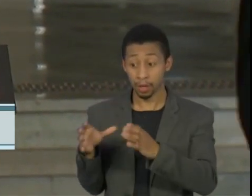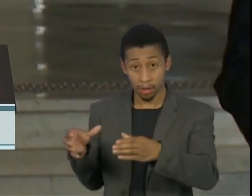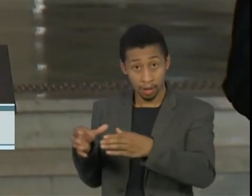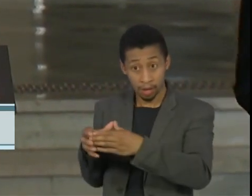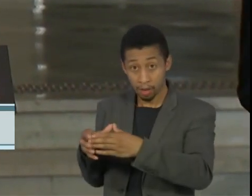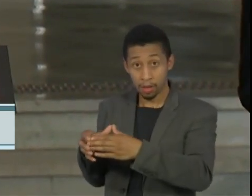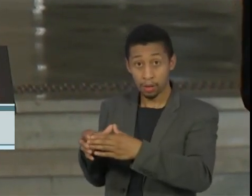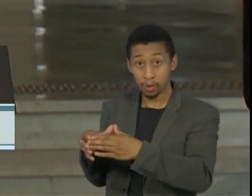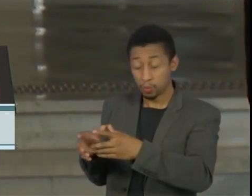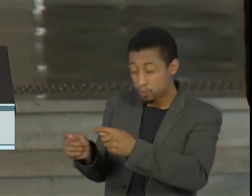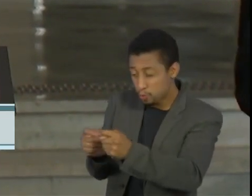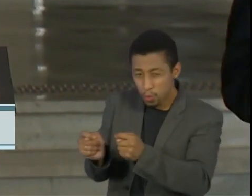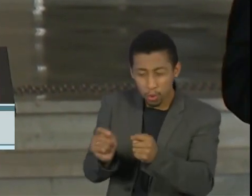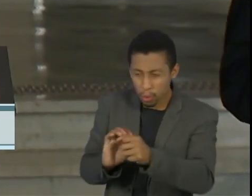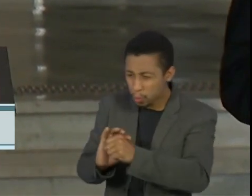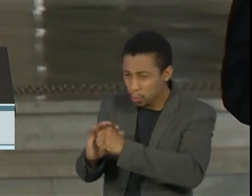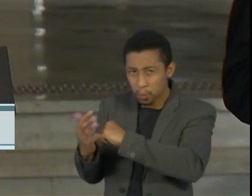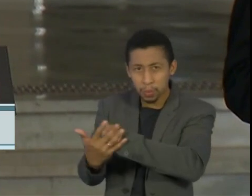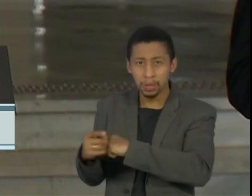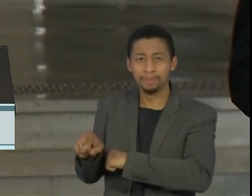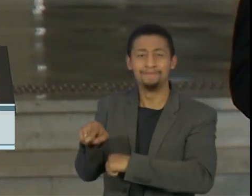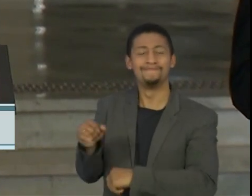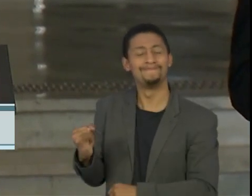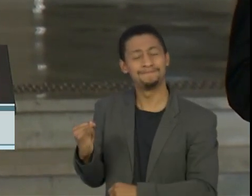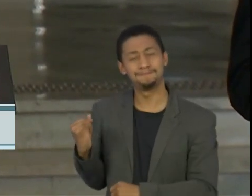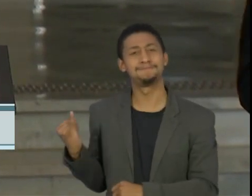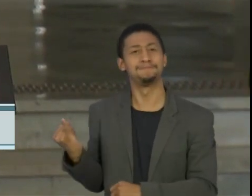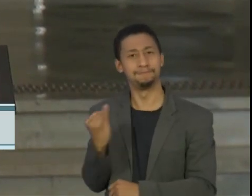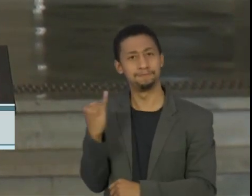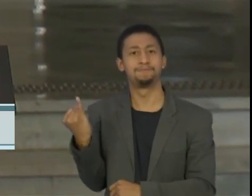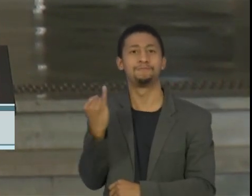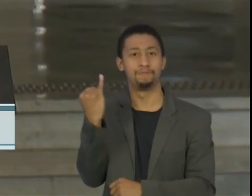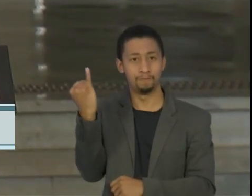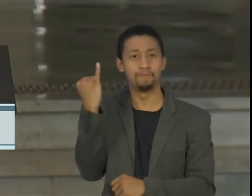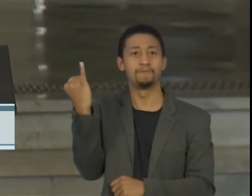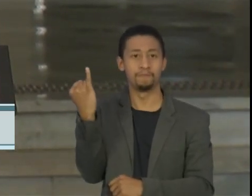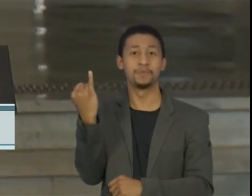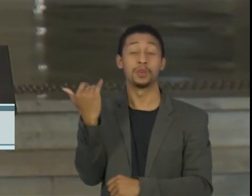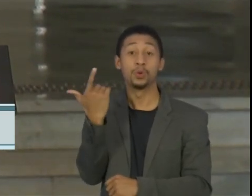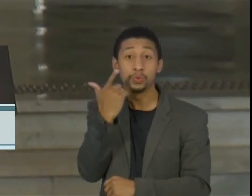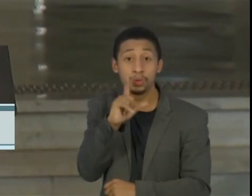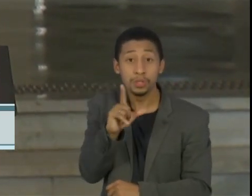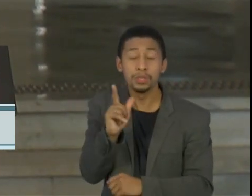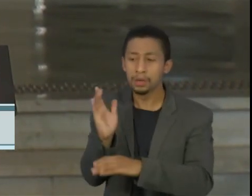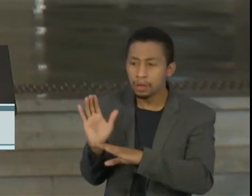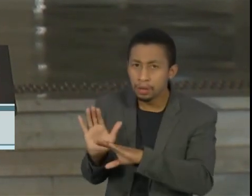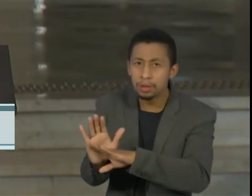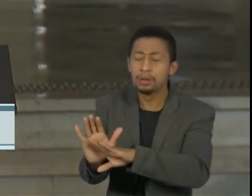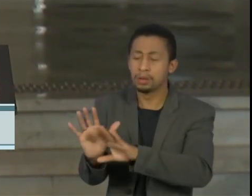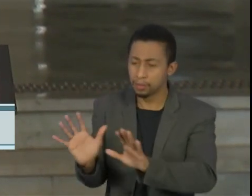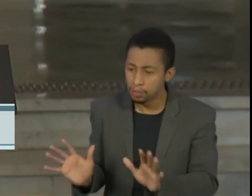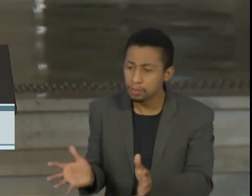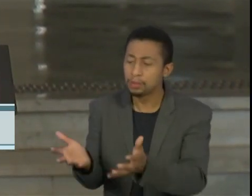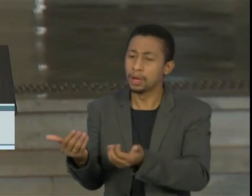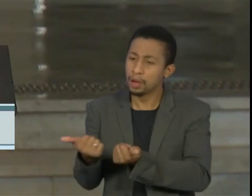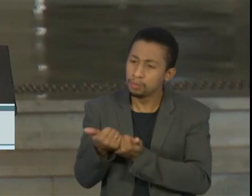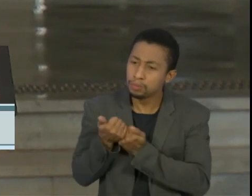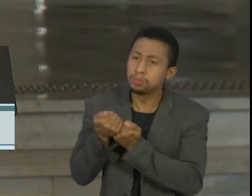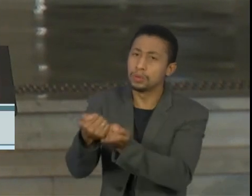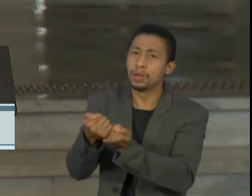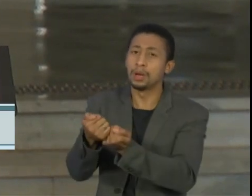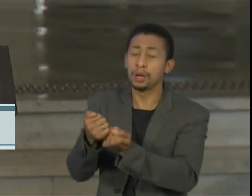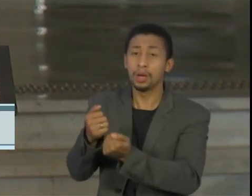tem sido fundamental para poder auxiliar o governador